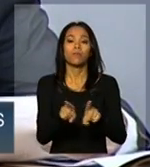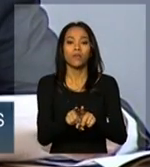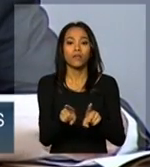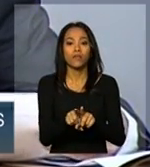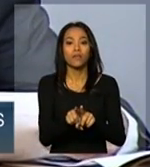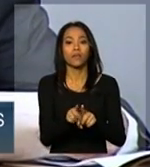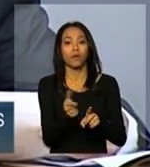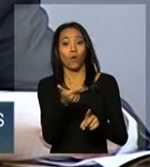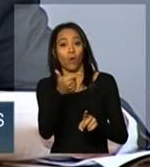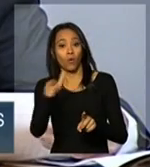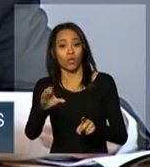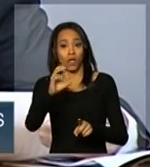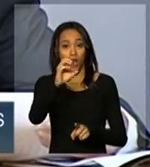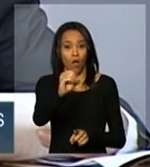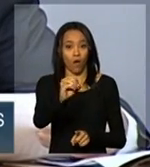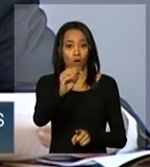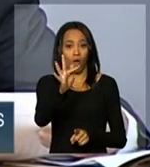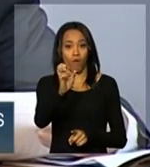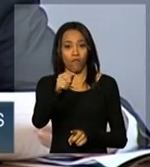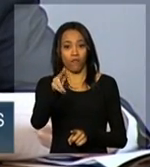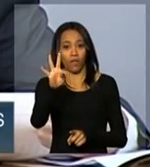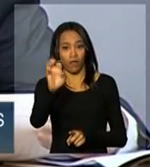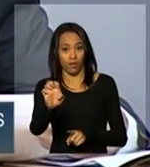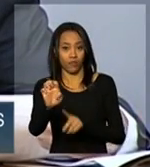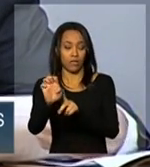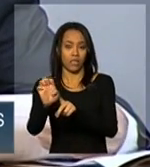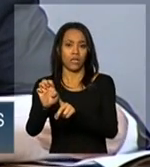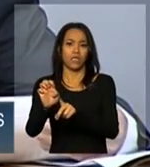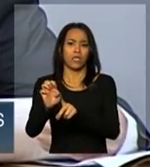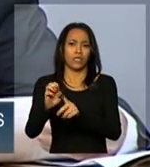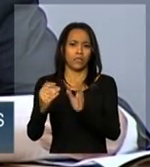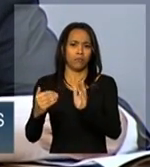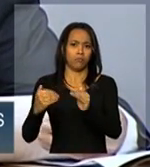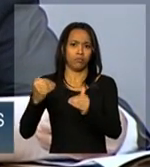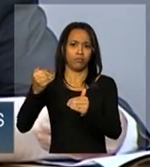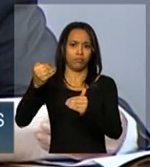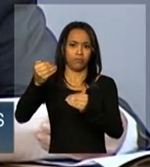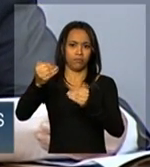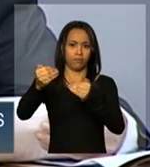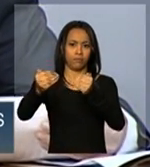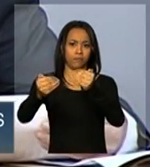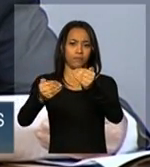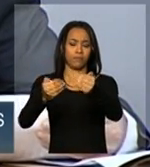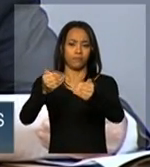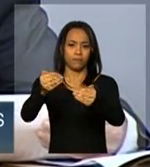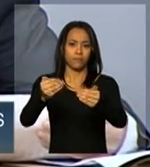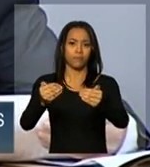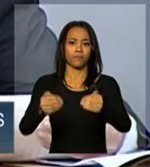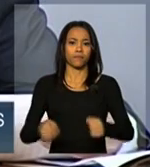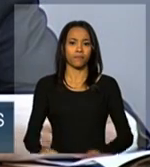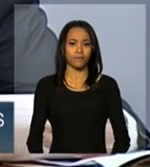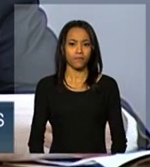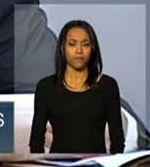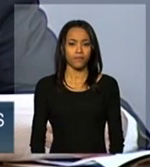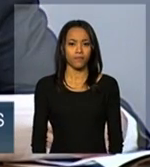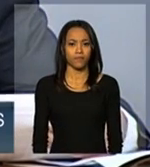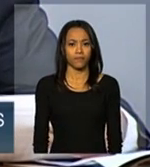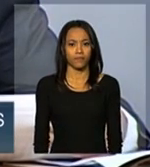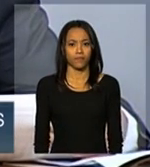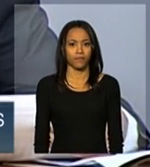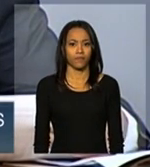da oferta, esse crescimento foi puxado pelo setor de serviços, que cresceu também